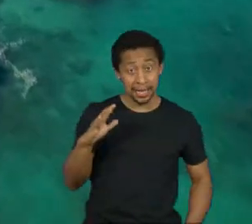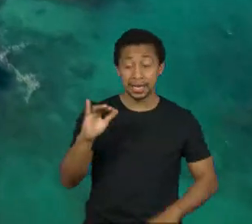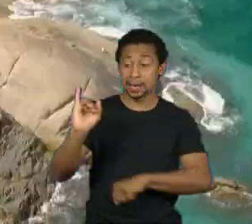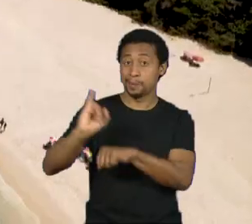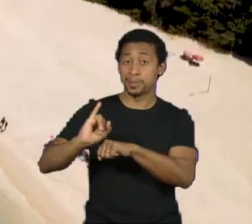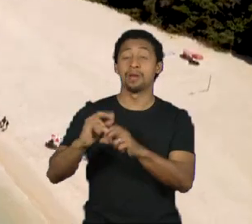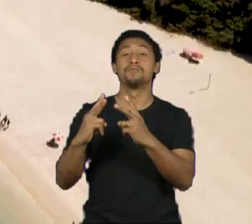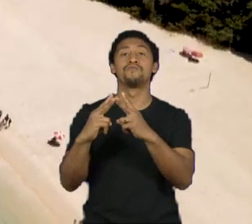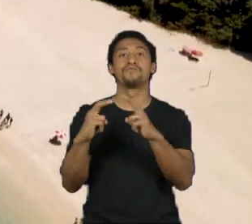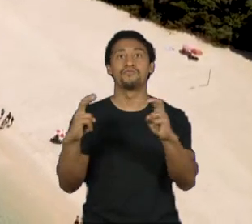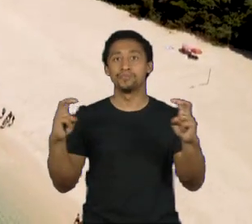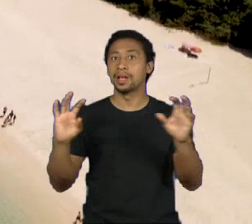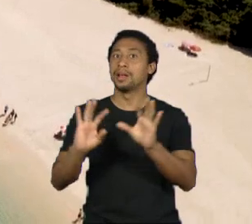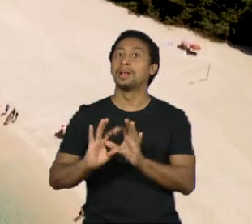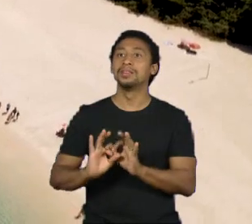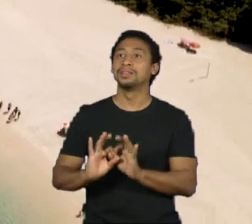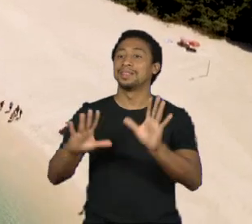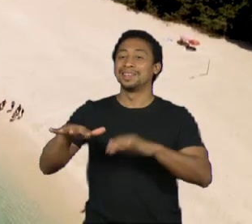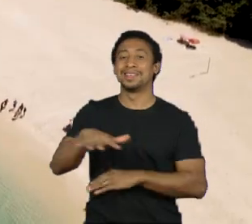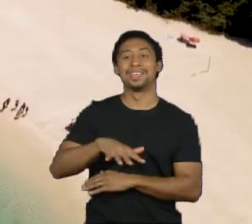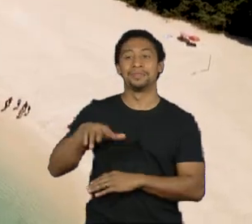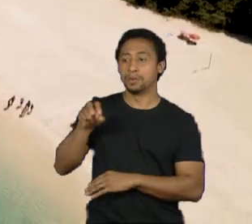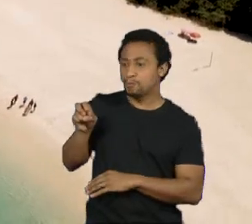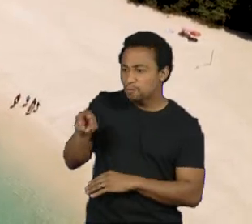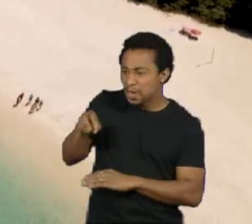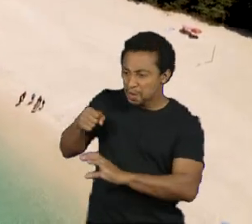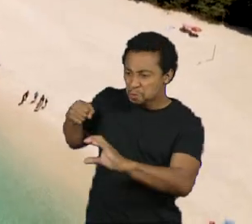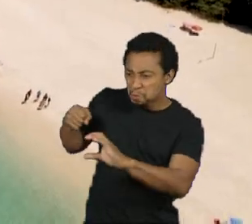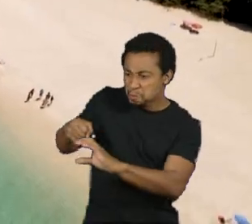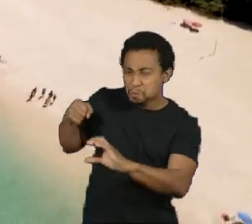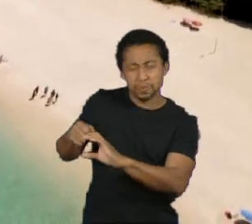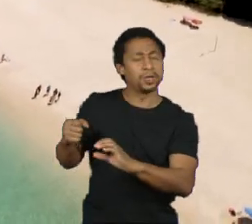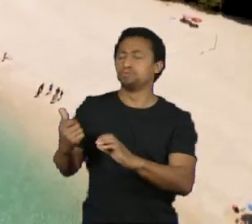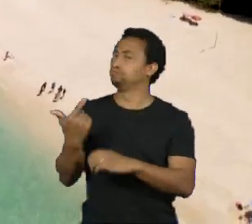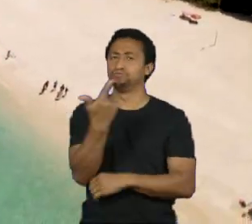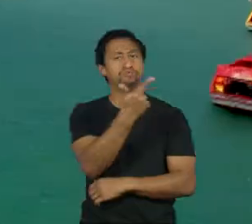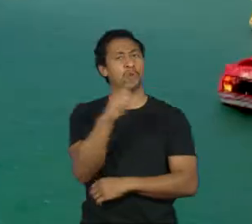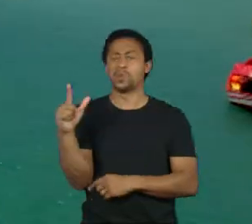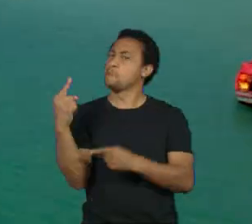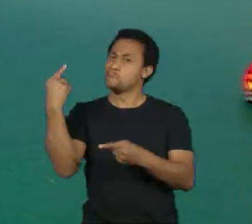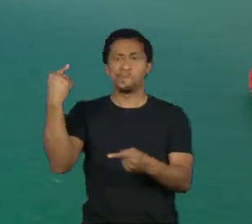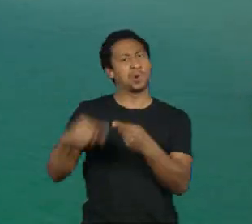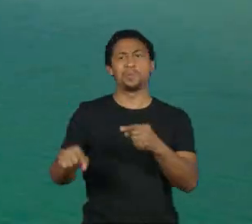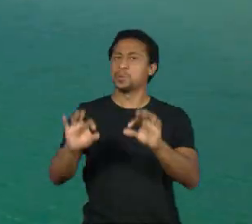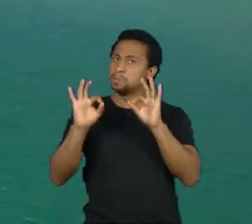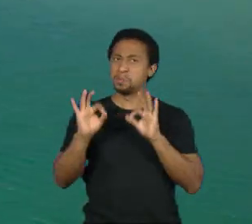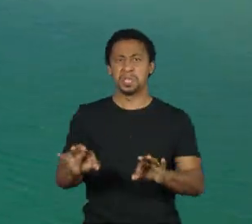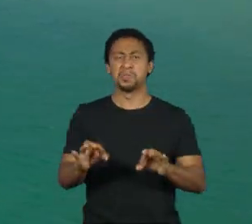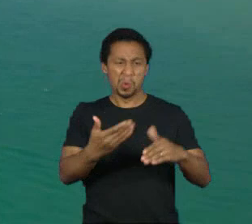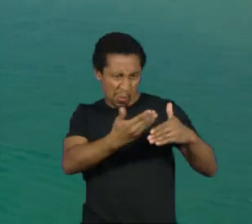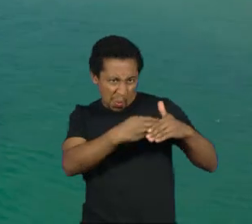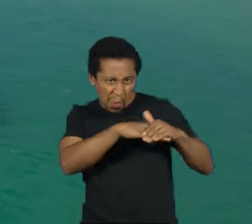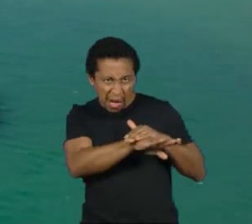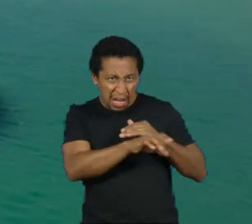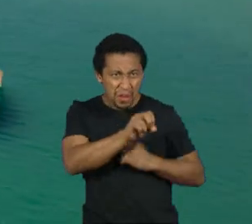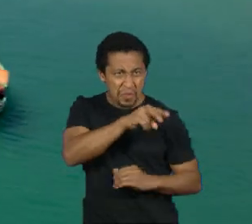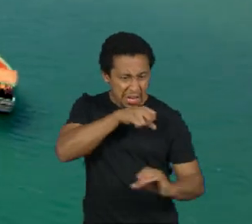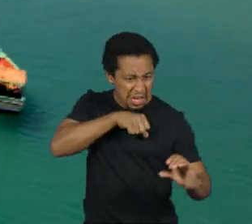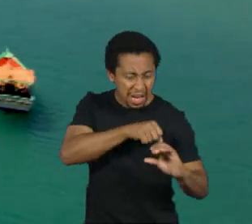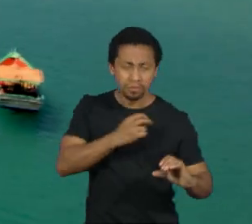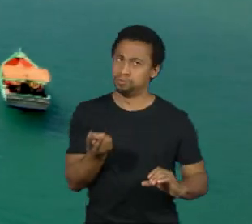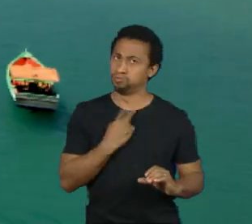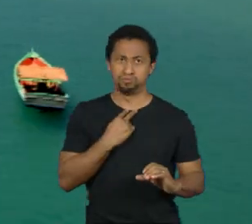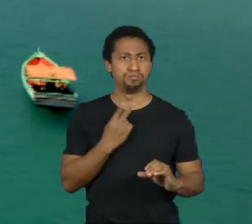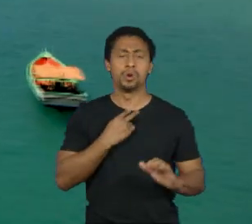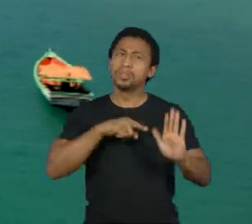declarada zona livre de agrotóxicos, proibindo o uso e o armazenamento, depois que estudos mostraram alta